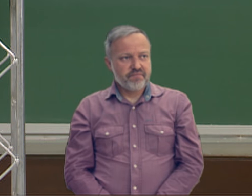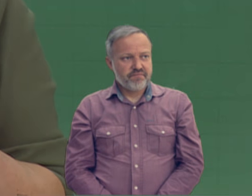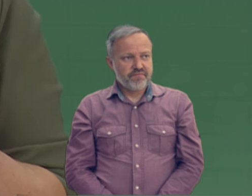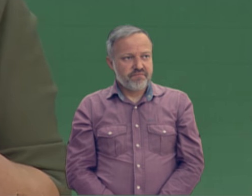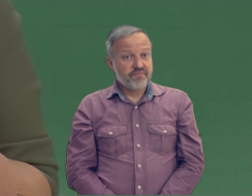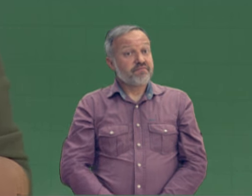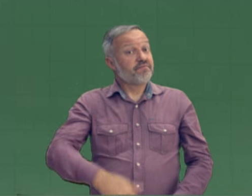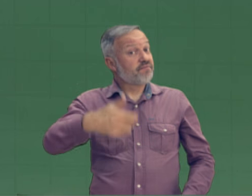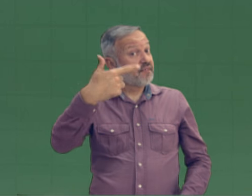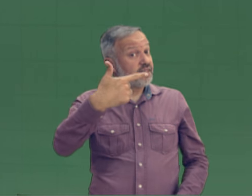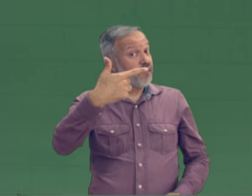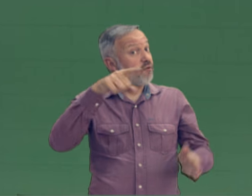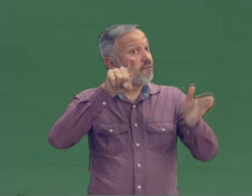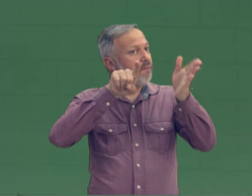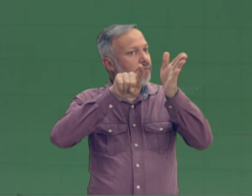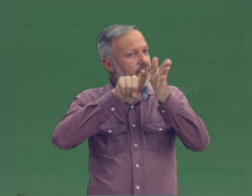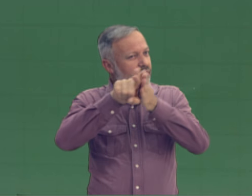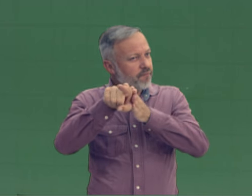Outra questãozinha.